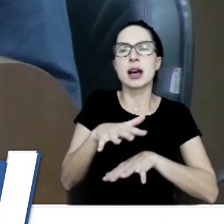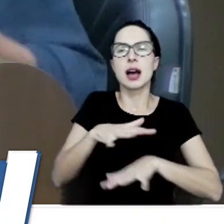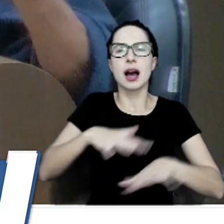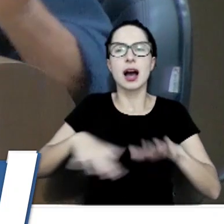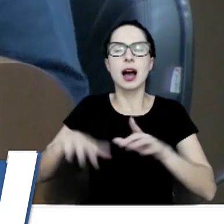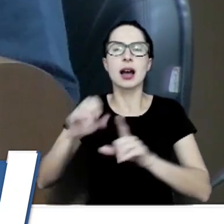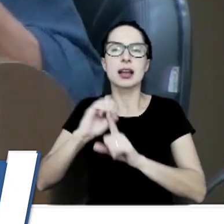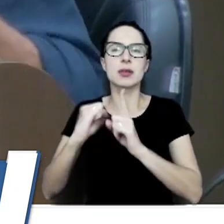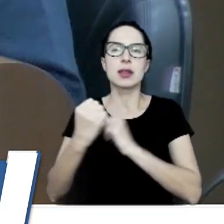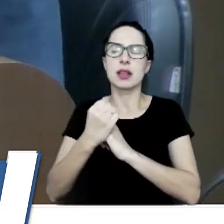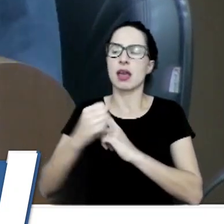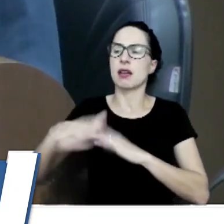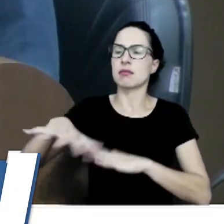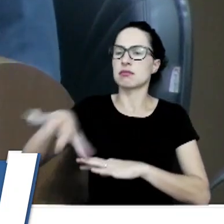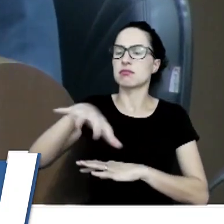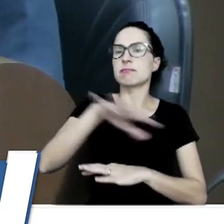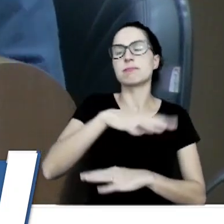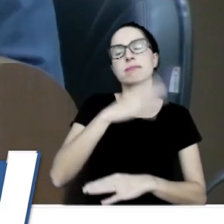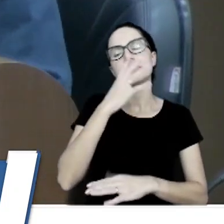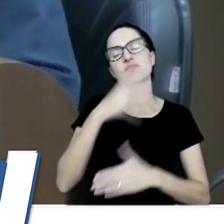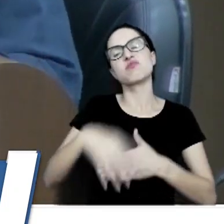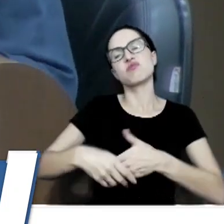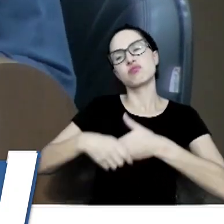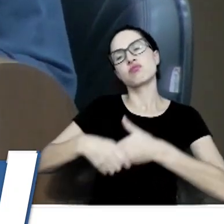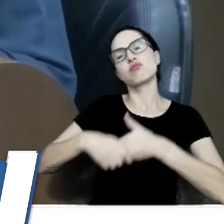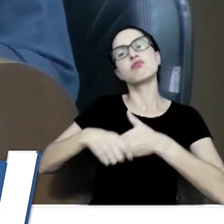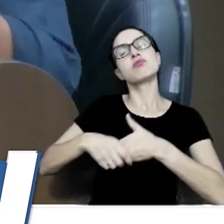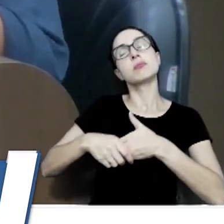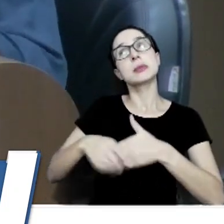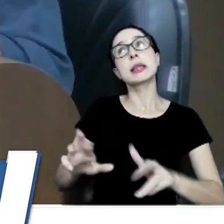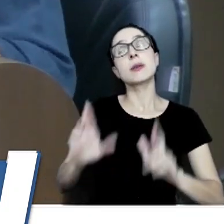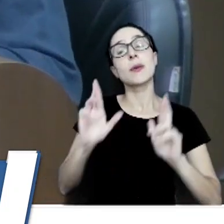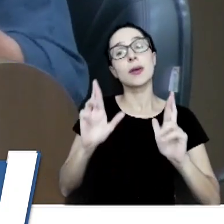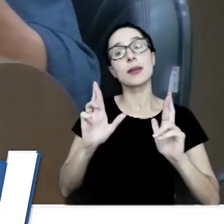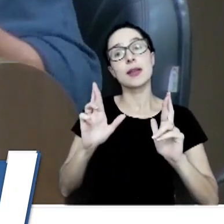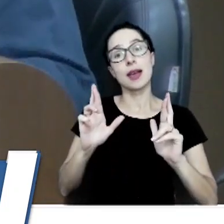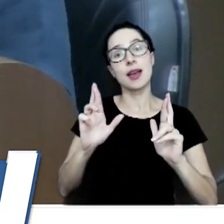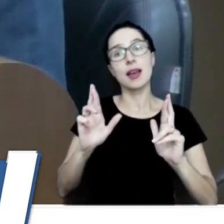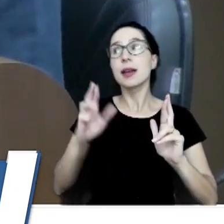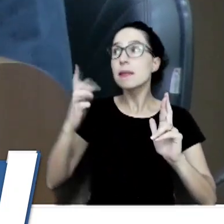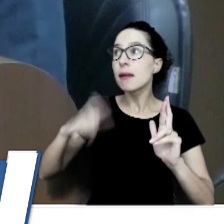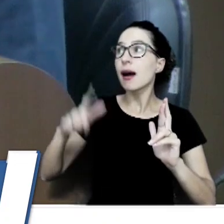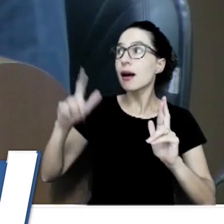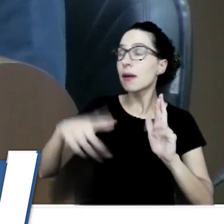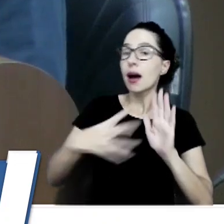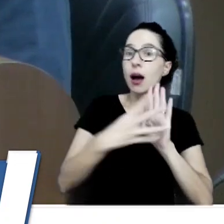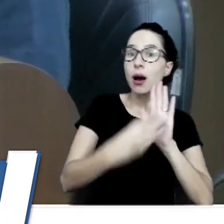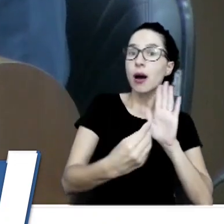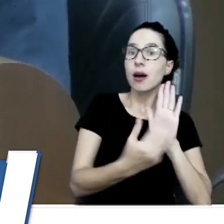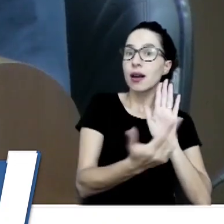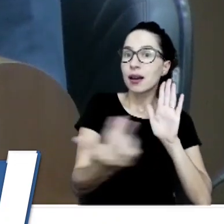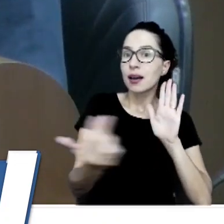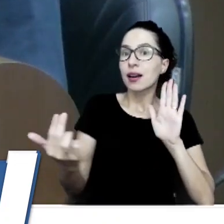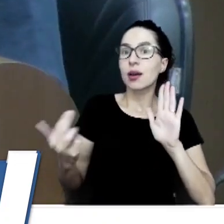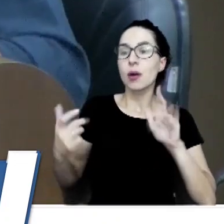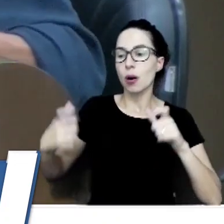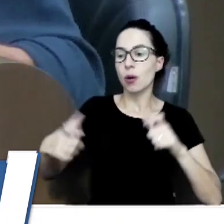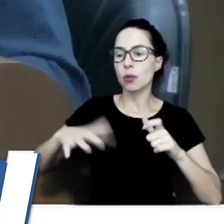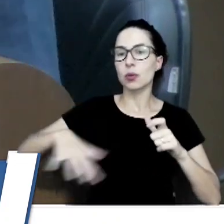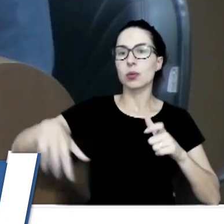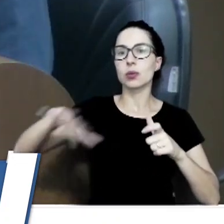feito de acordo com o que foi proposto para a destinação, a gente ficaria muito satisfeito. Mas nós temos exemplos ali